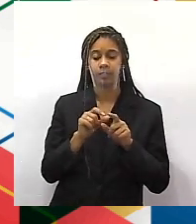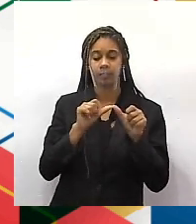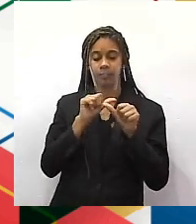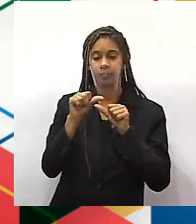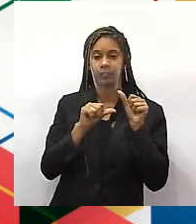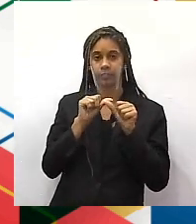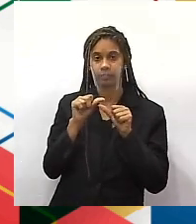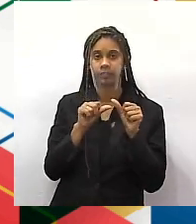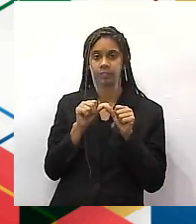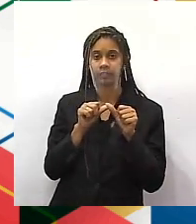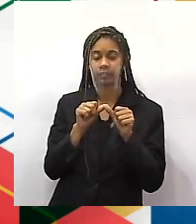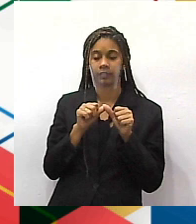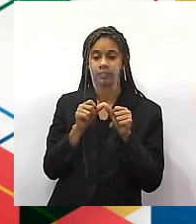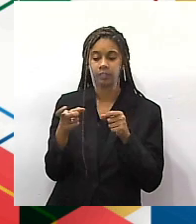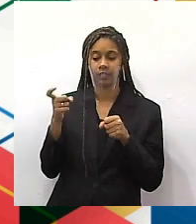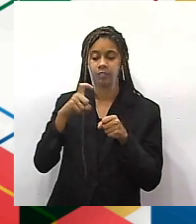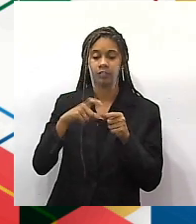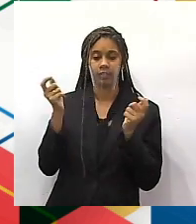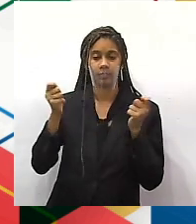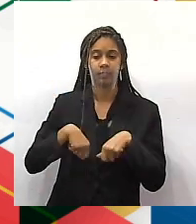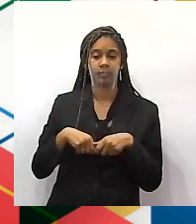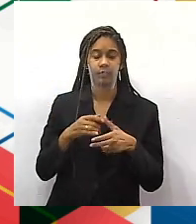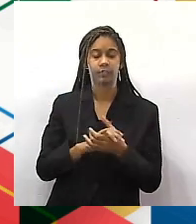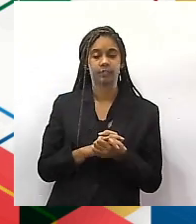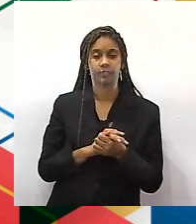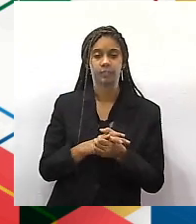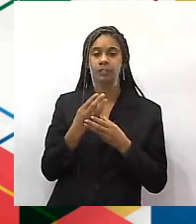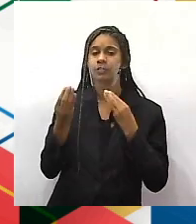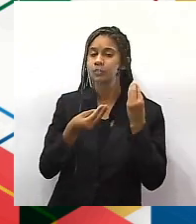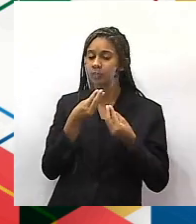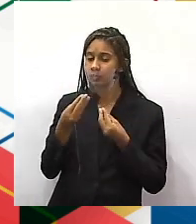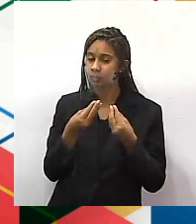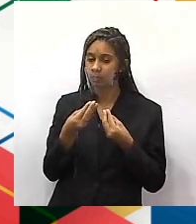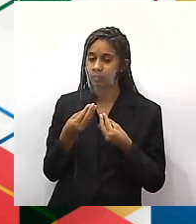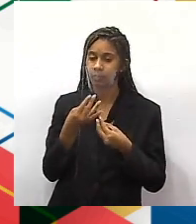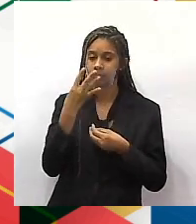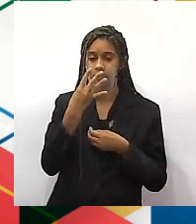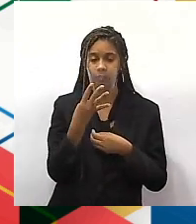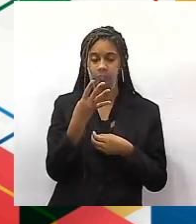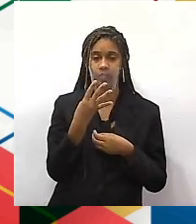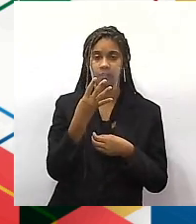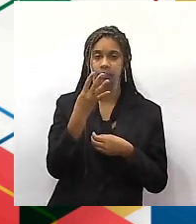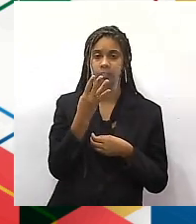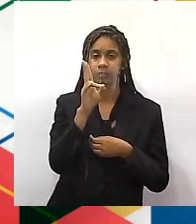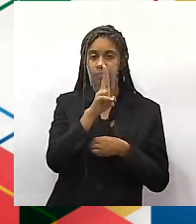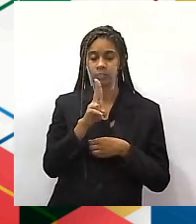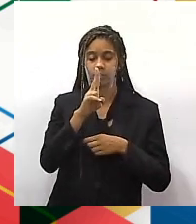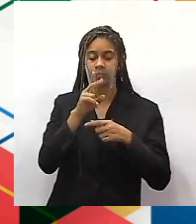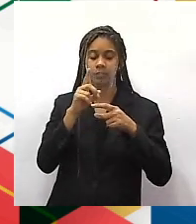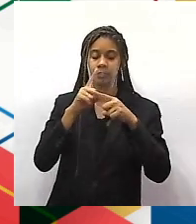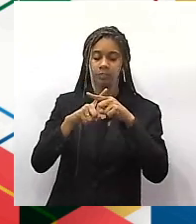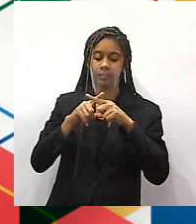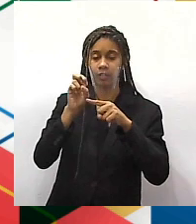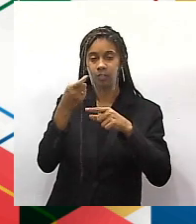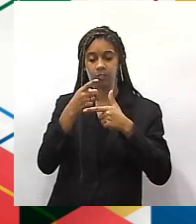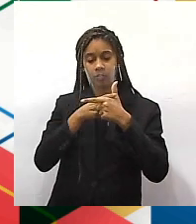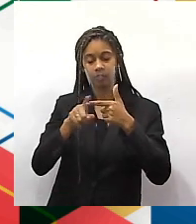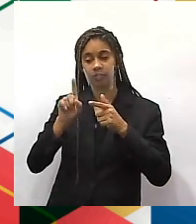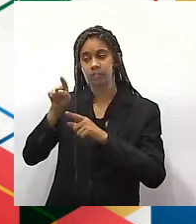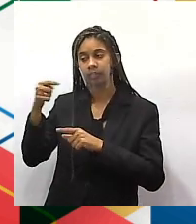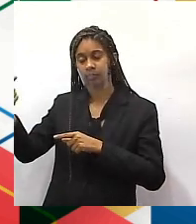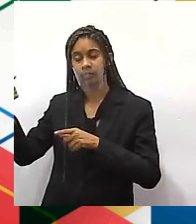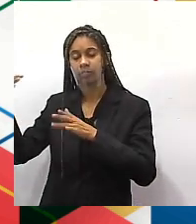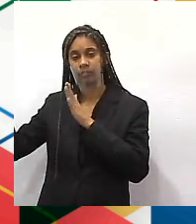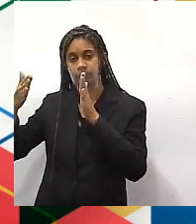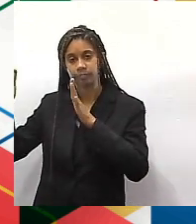para multiplicar, então, para manter a proporção, eu tenho que usar o 4 também do outro lado. Ou para multiplicar ou para dividir. Como eu quero reduzir,